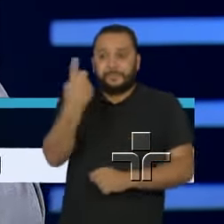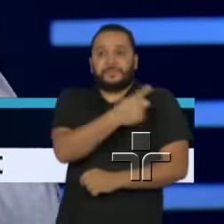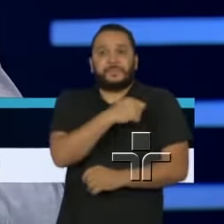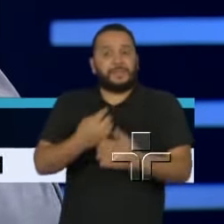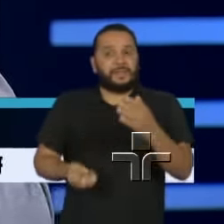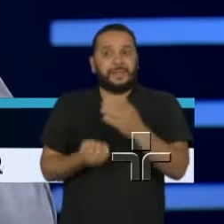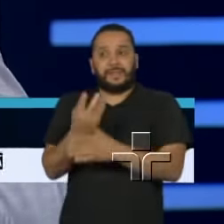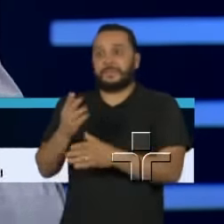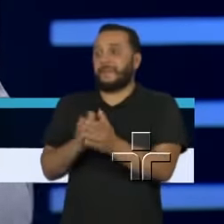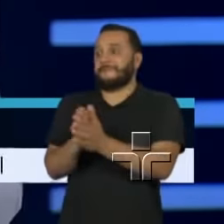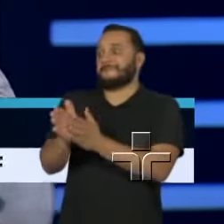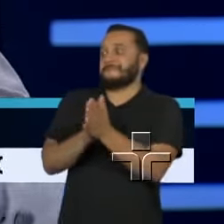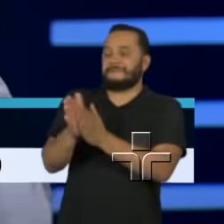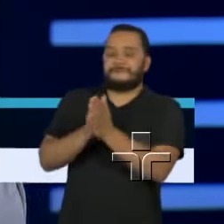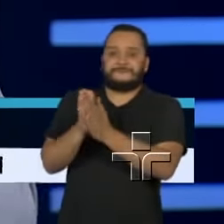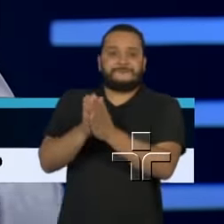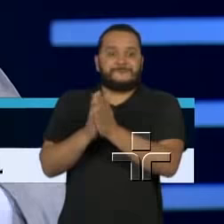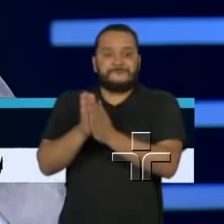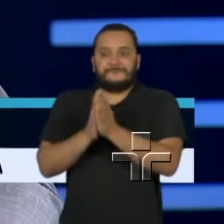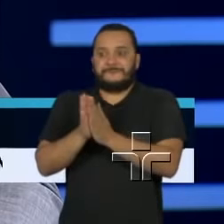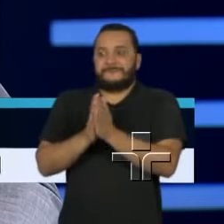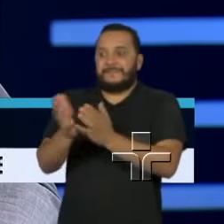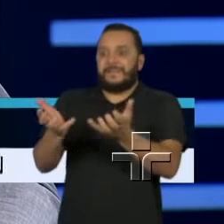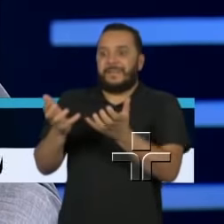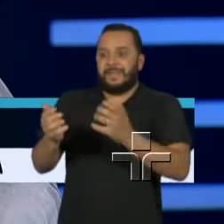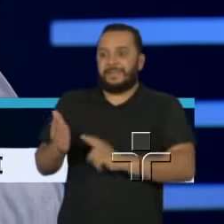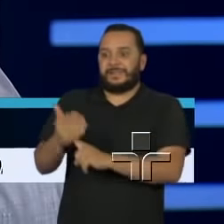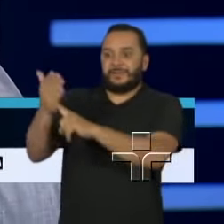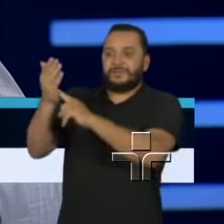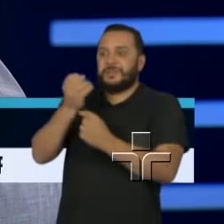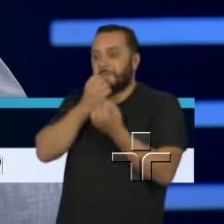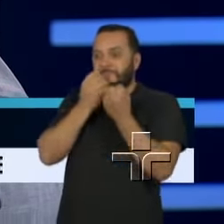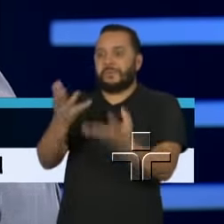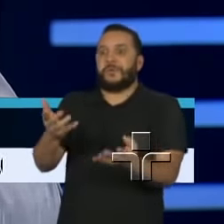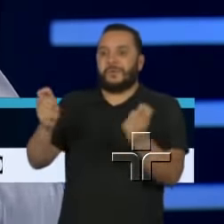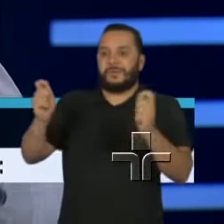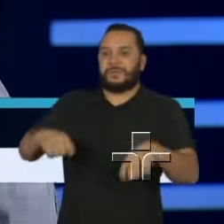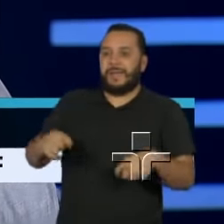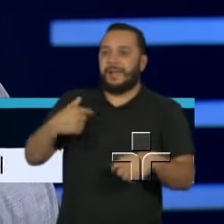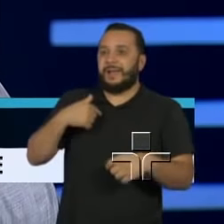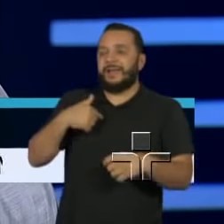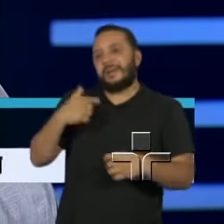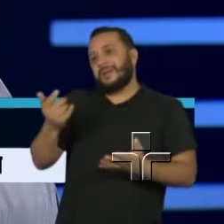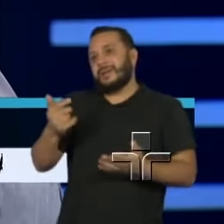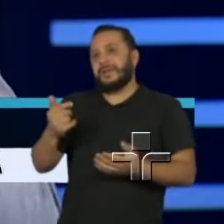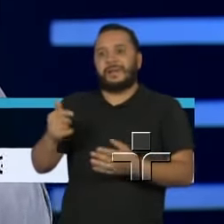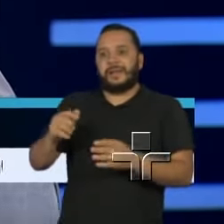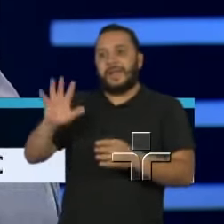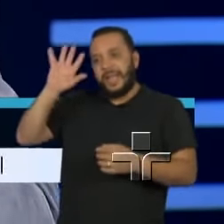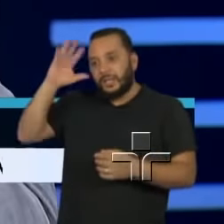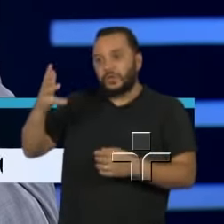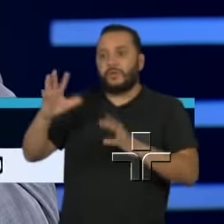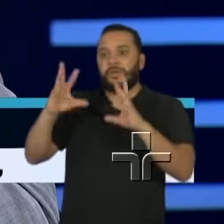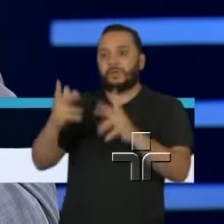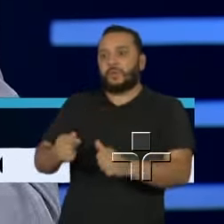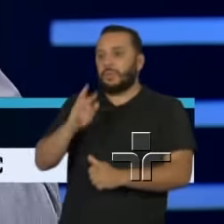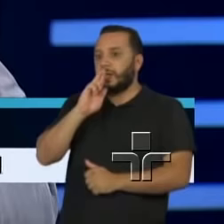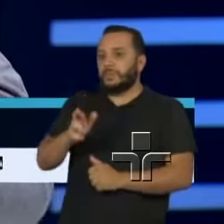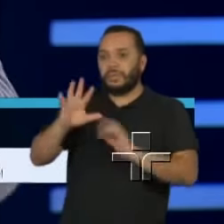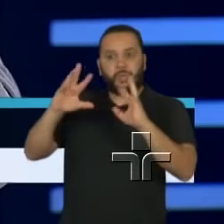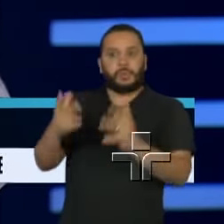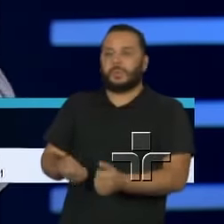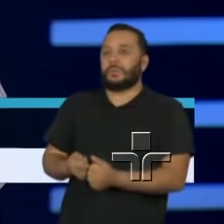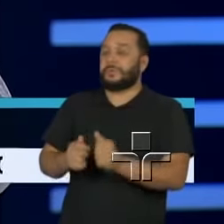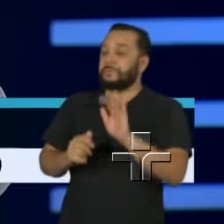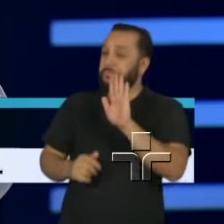uma expectativa extraordinária para dentro dessas novas tecnologias. Ela vai poder resolver e responder tudo na hora e na forma que a gente quer. E